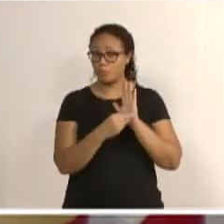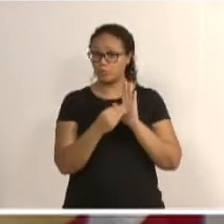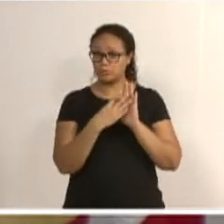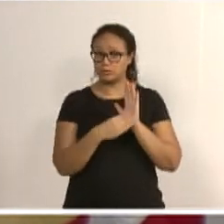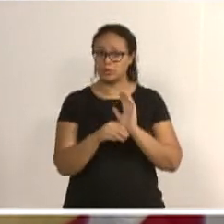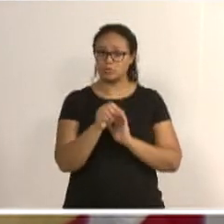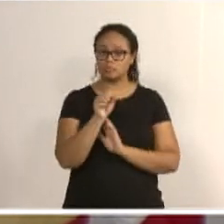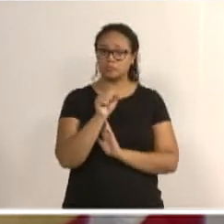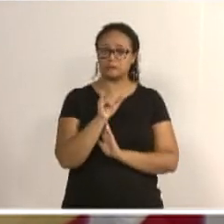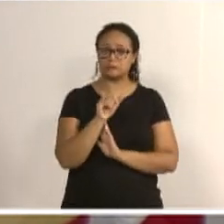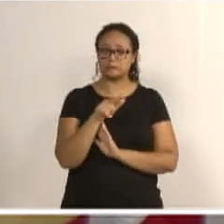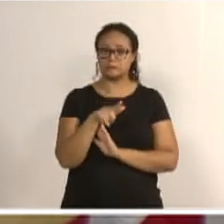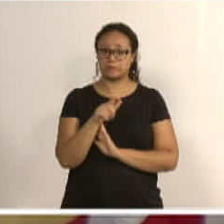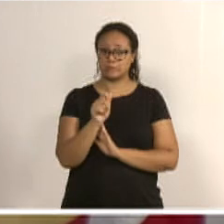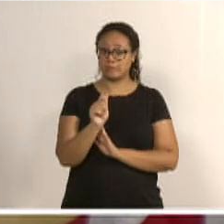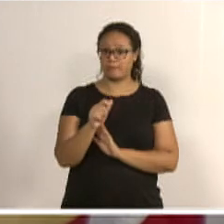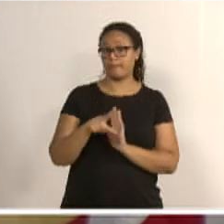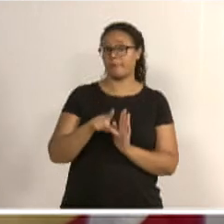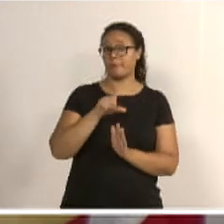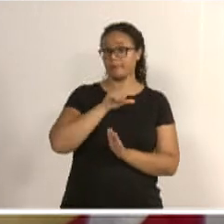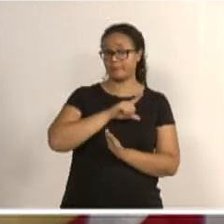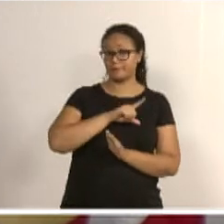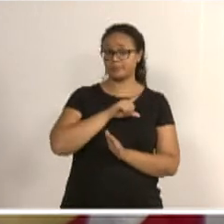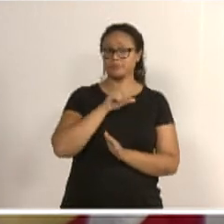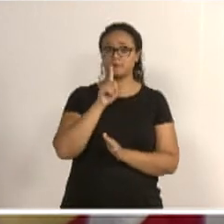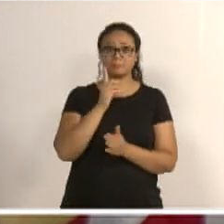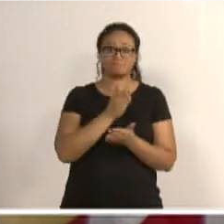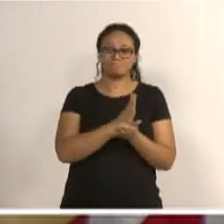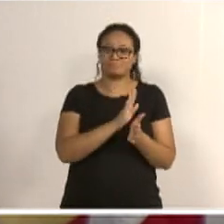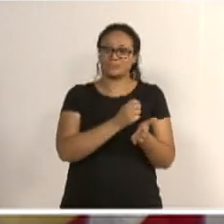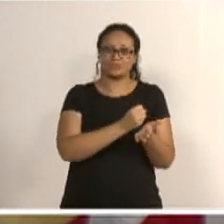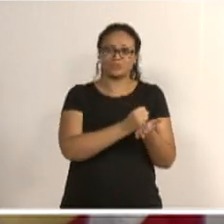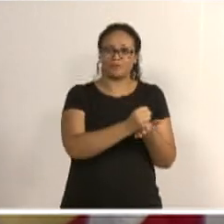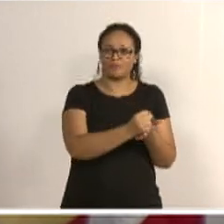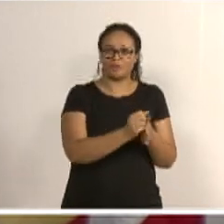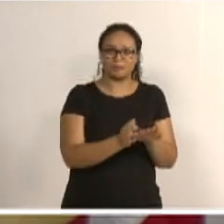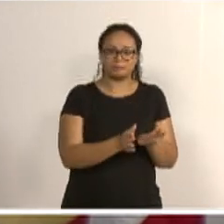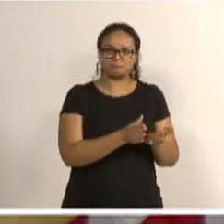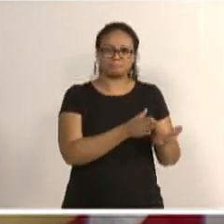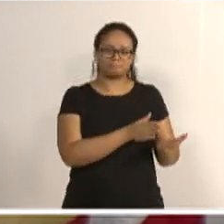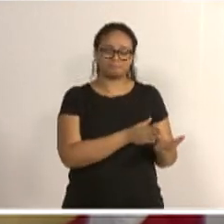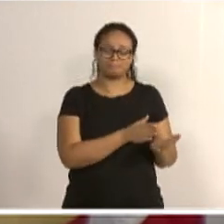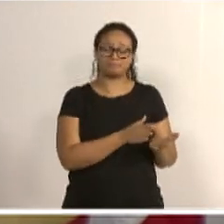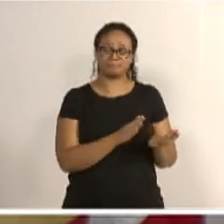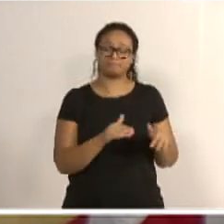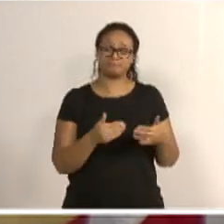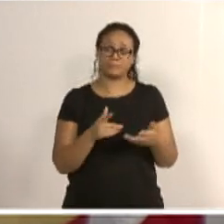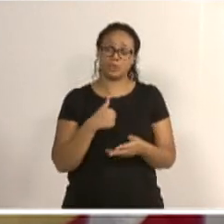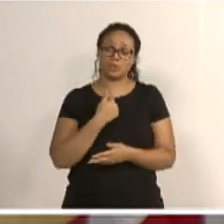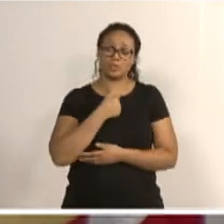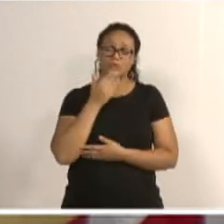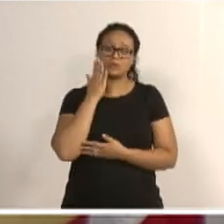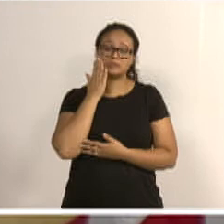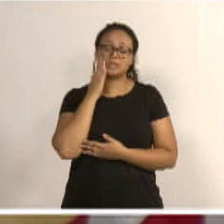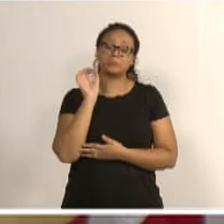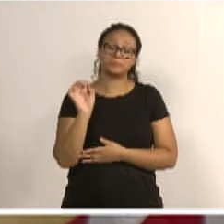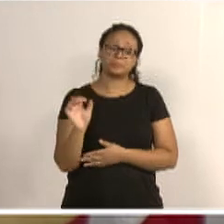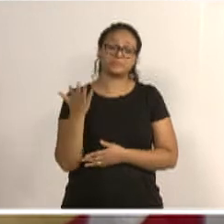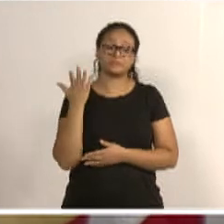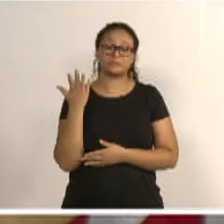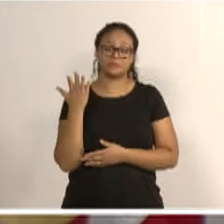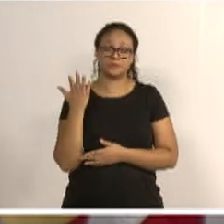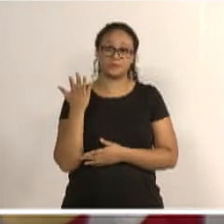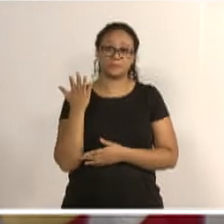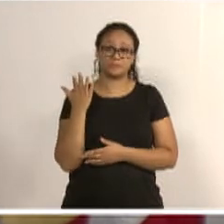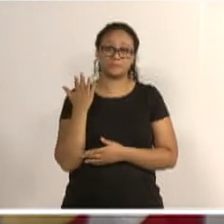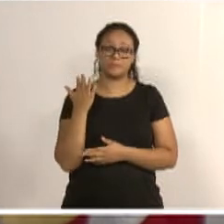tinha, senhores e senhoras, é um modelo falido. Tanto é que aconteceu o que todos nós sabemos. Diante